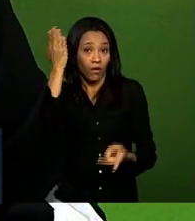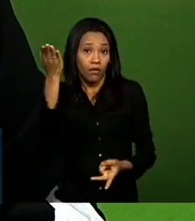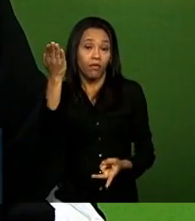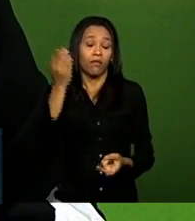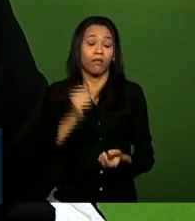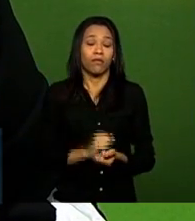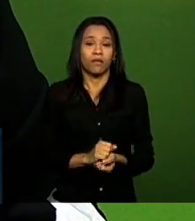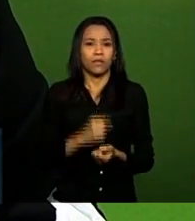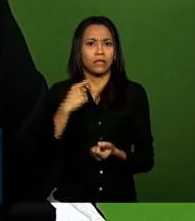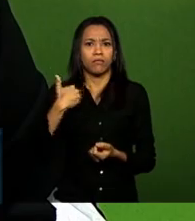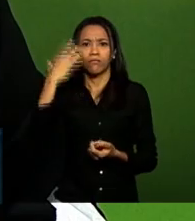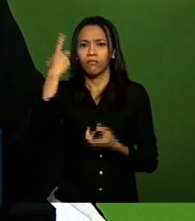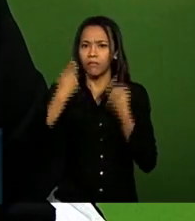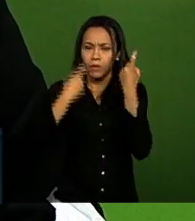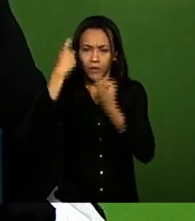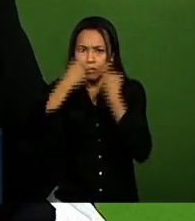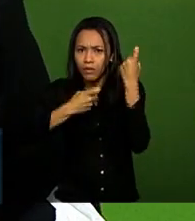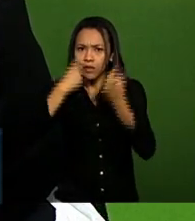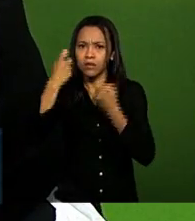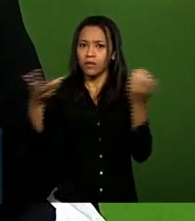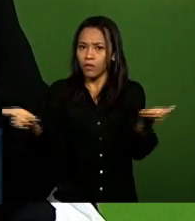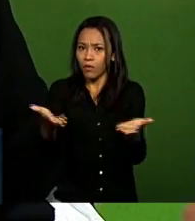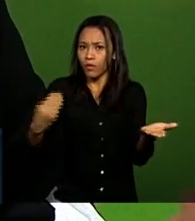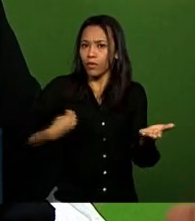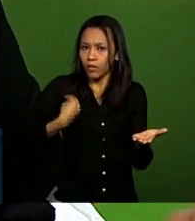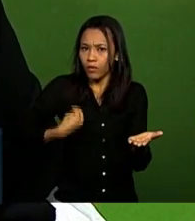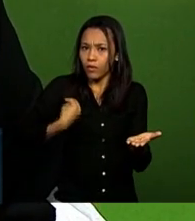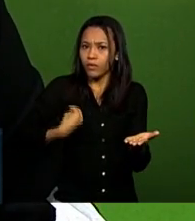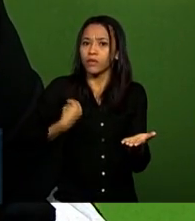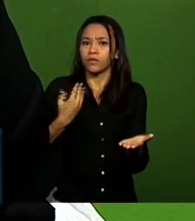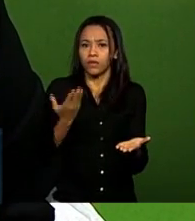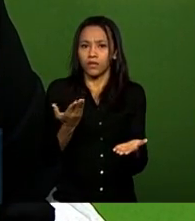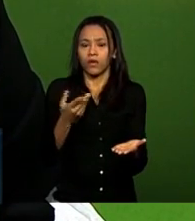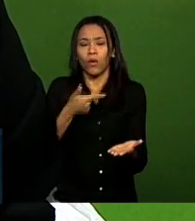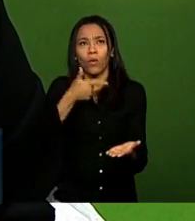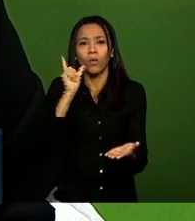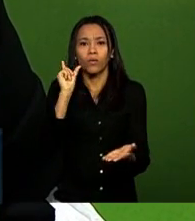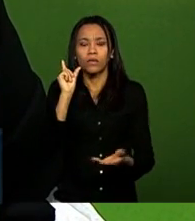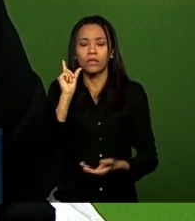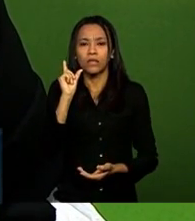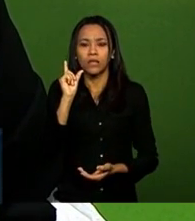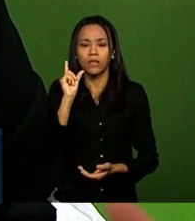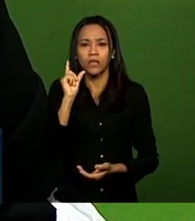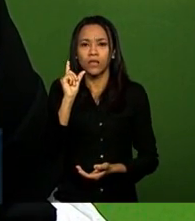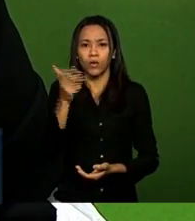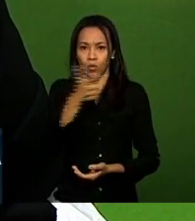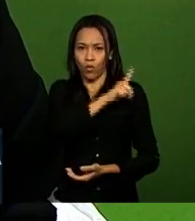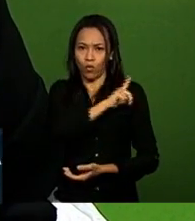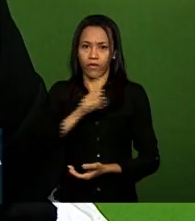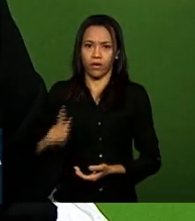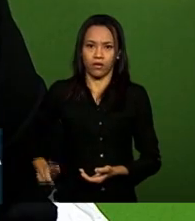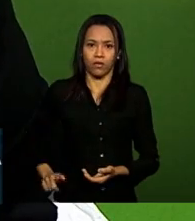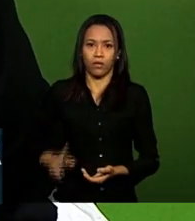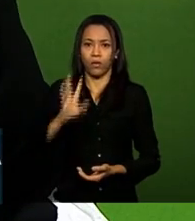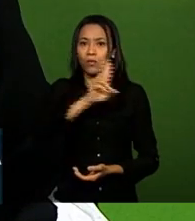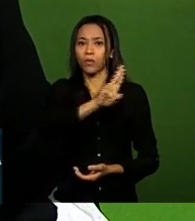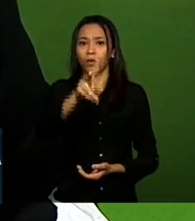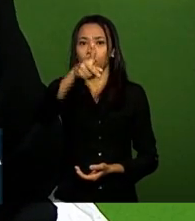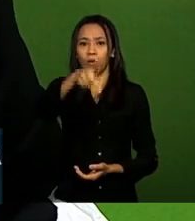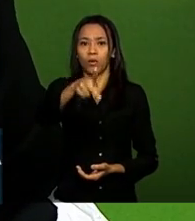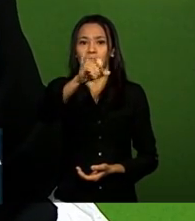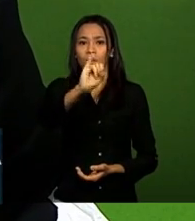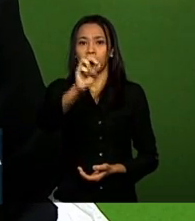com a maior preocupação nesse momento minas né ontem mesmo o governador Pimentel esteve aqui o governador